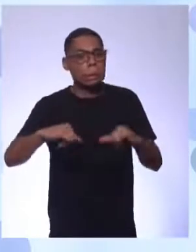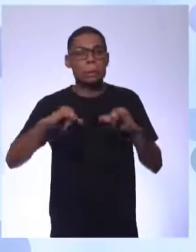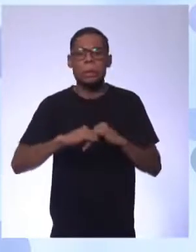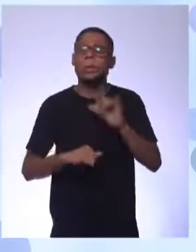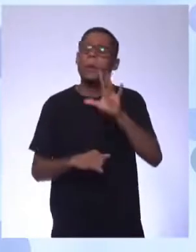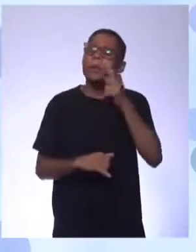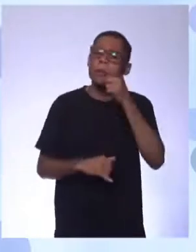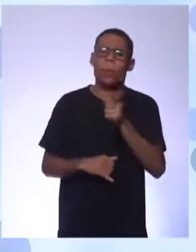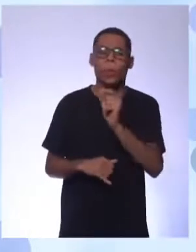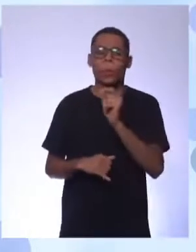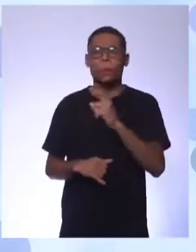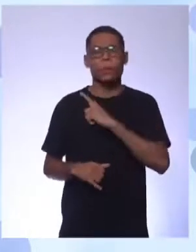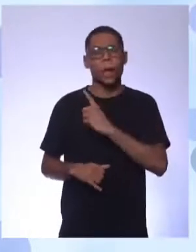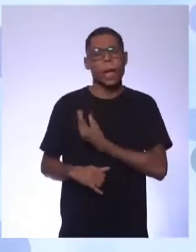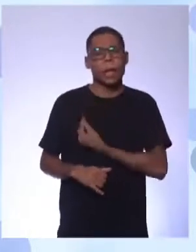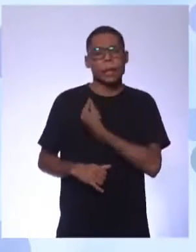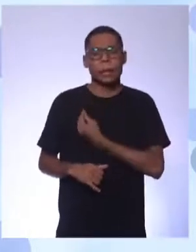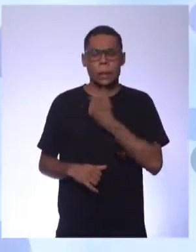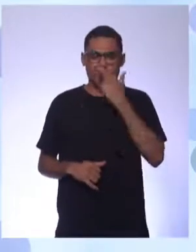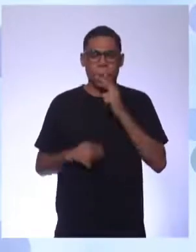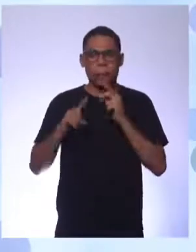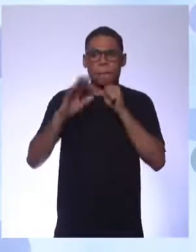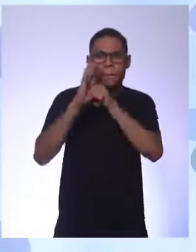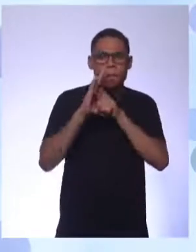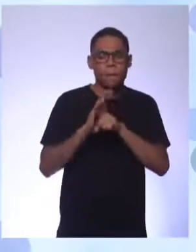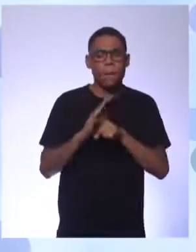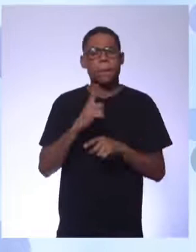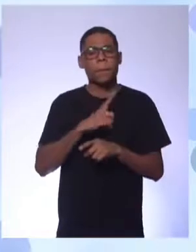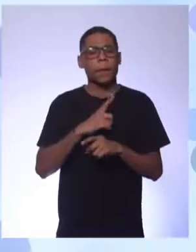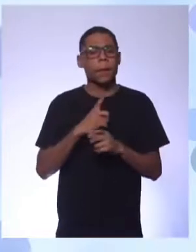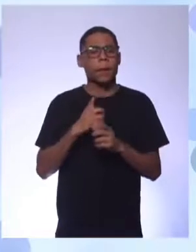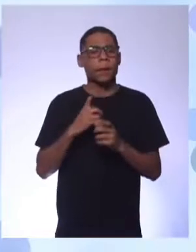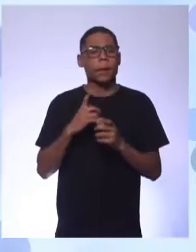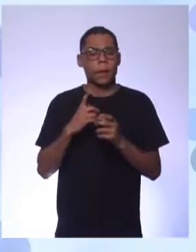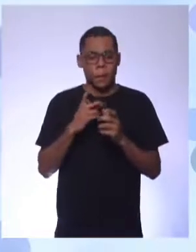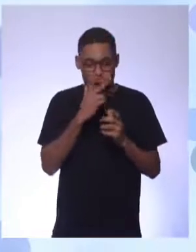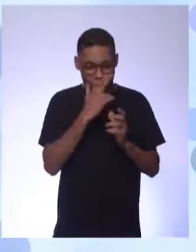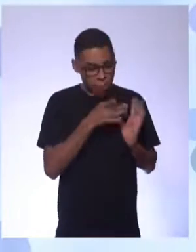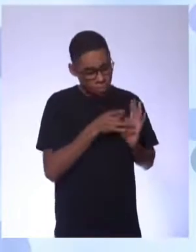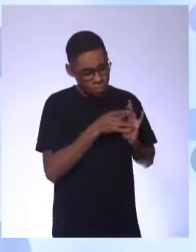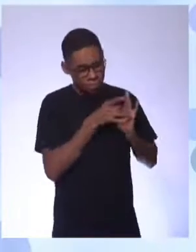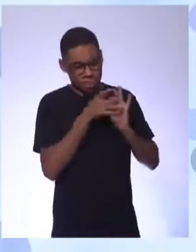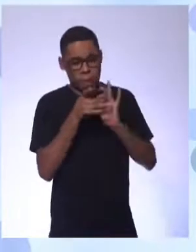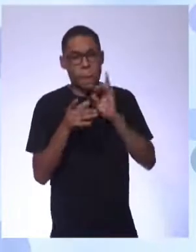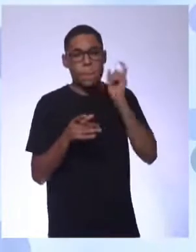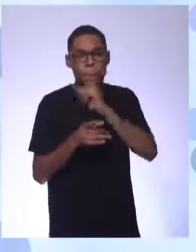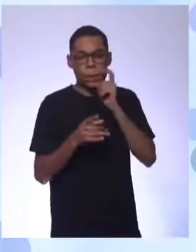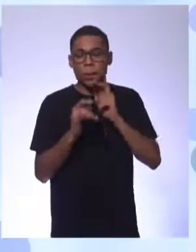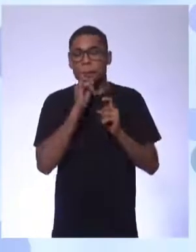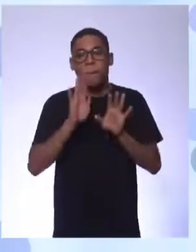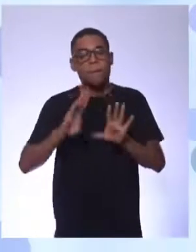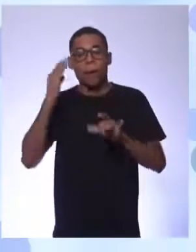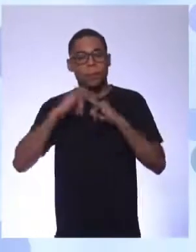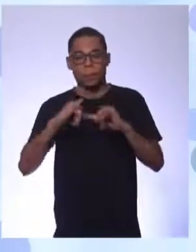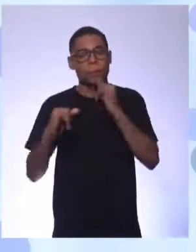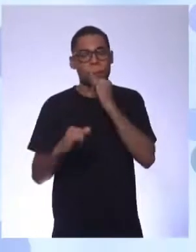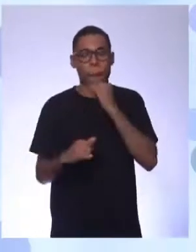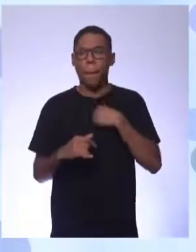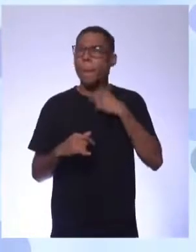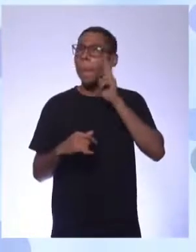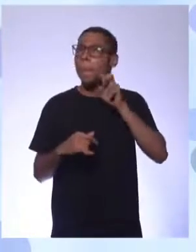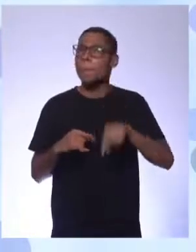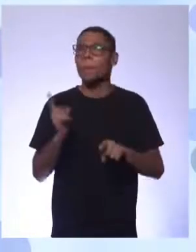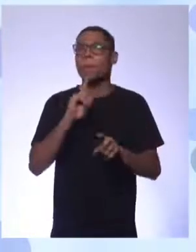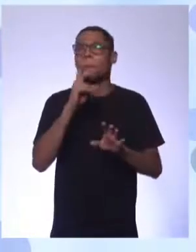interessante, existe um rastro das mentiras que criaram esse tipo de fake news. Por exemplo, eu não vou lembrar agora,